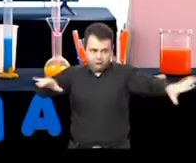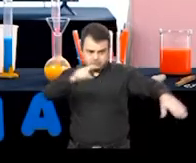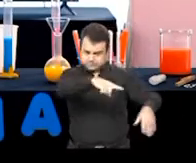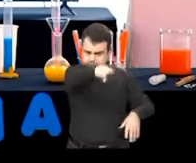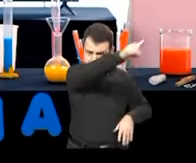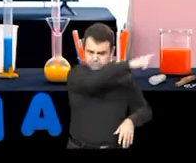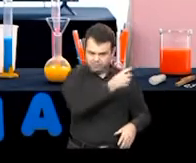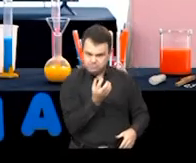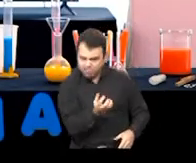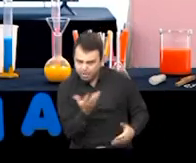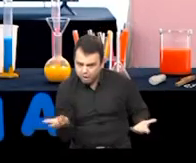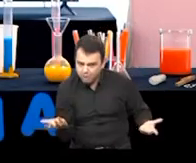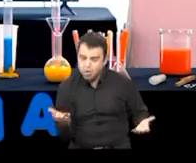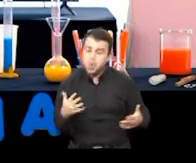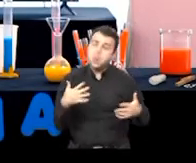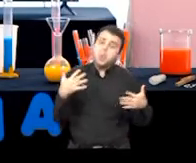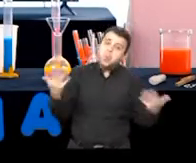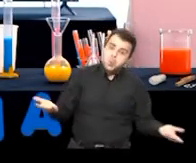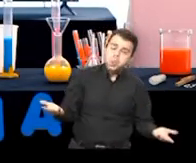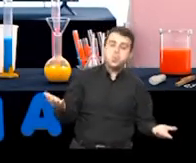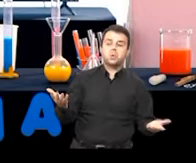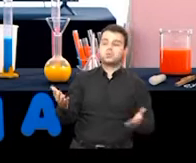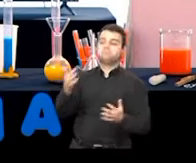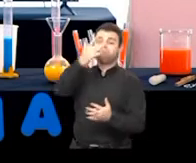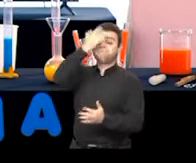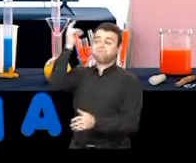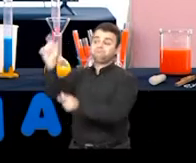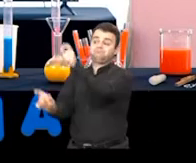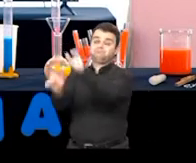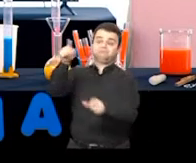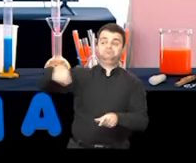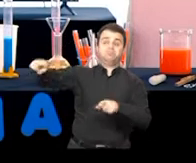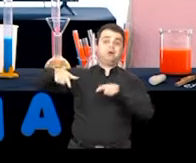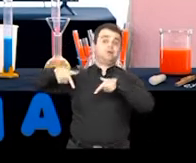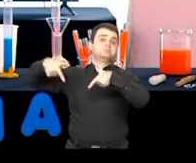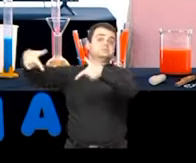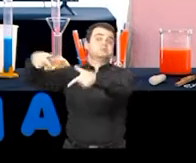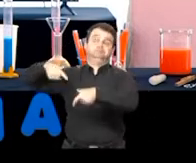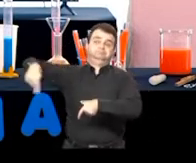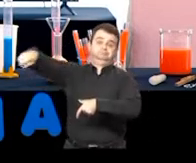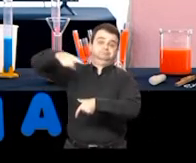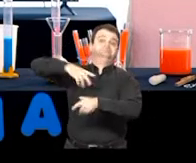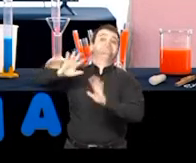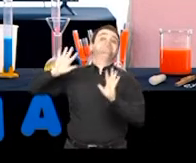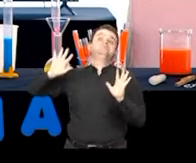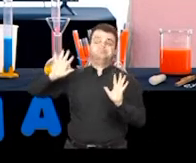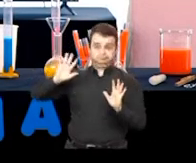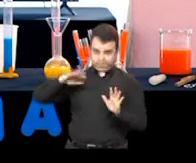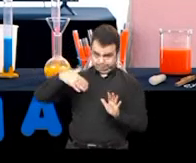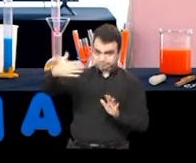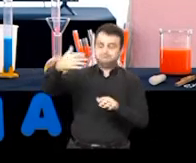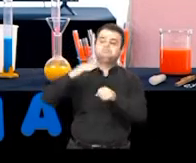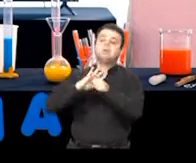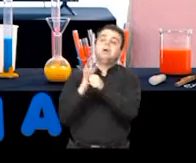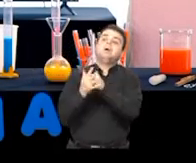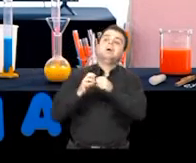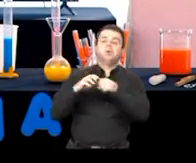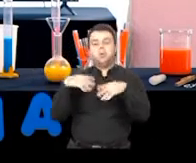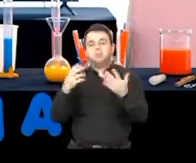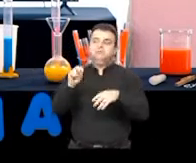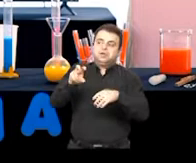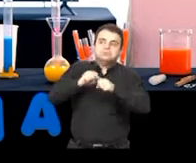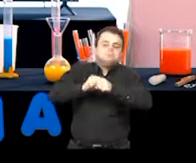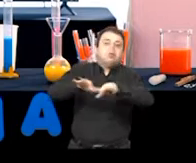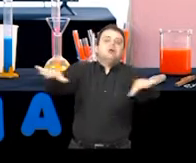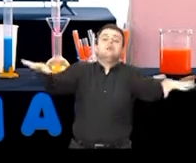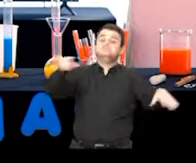essas doenças? Ou será que realmente alguma ação do homem faz com que elas ocorram e